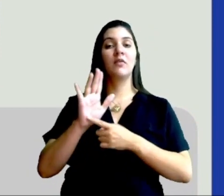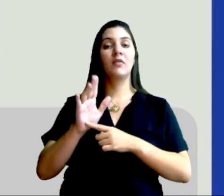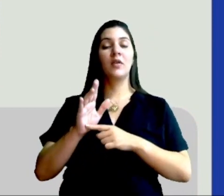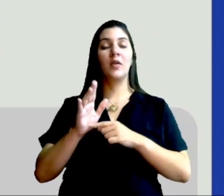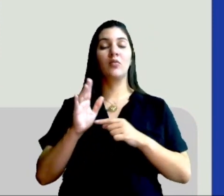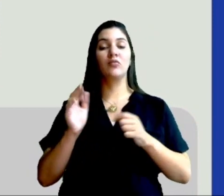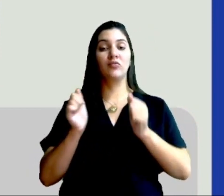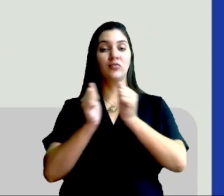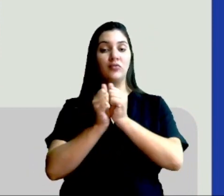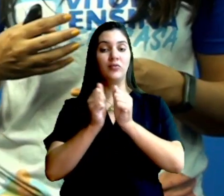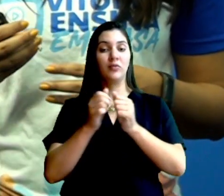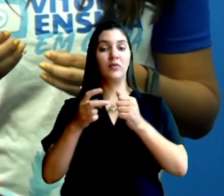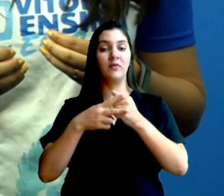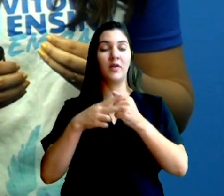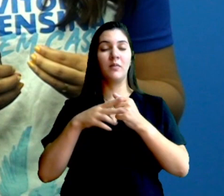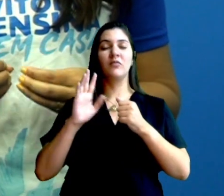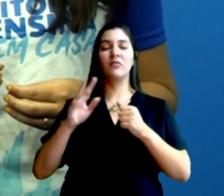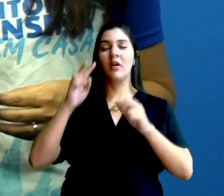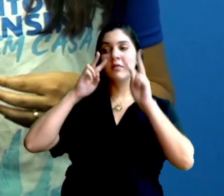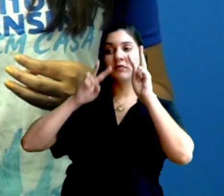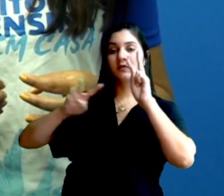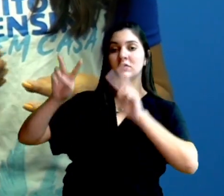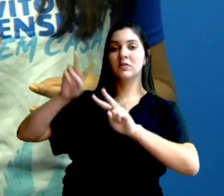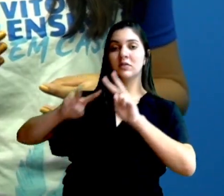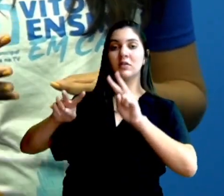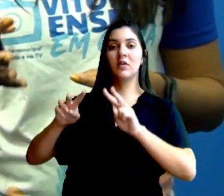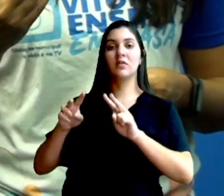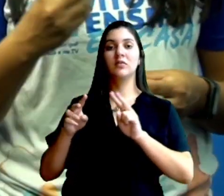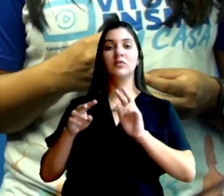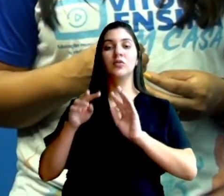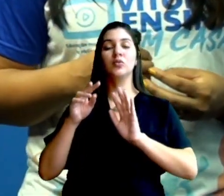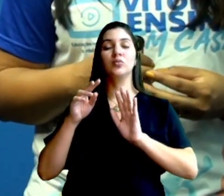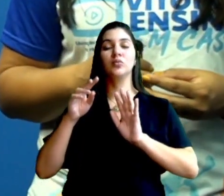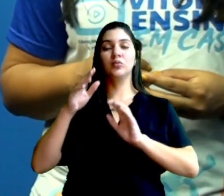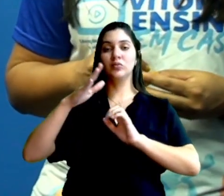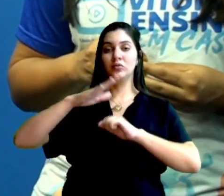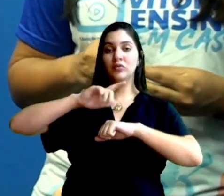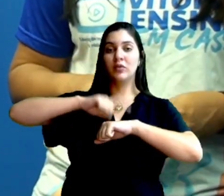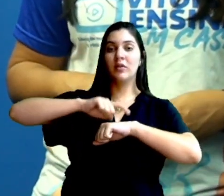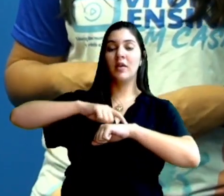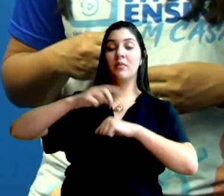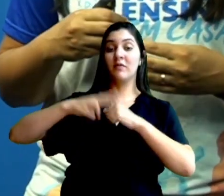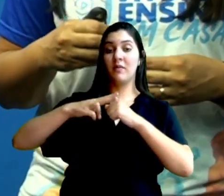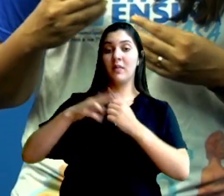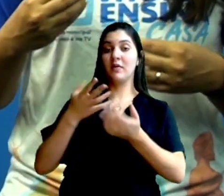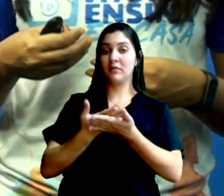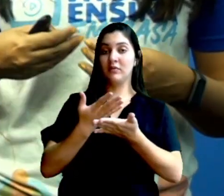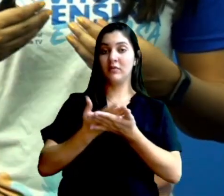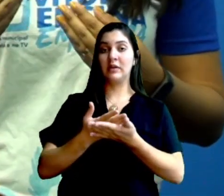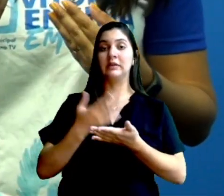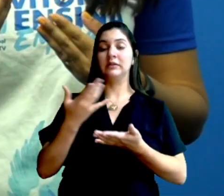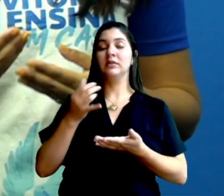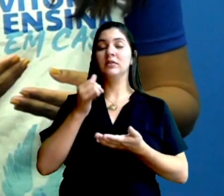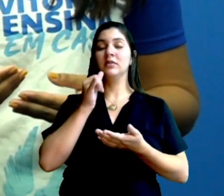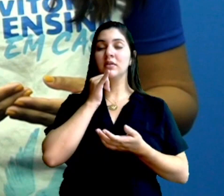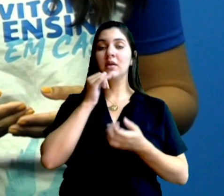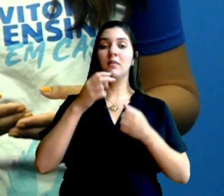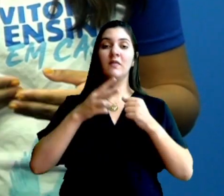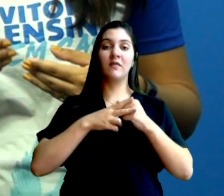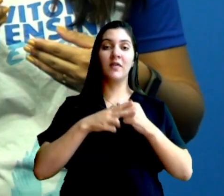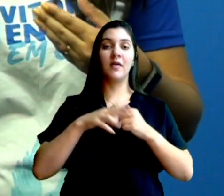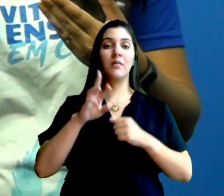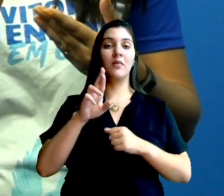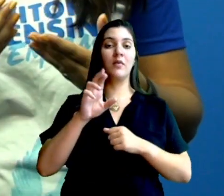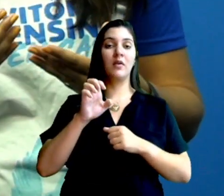do verbo. A gente já tem visto isso, né, nos tempos verbais que nós temos estudado. Então, verbo